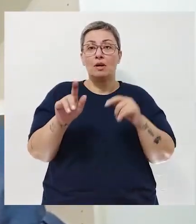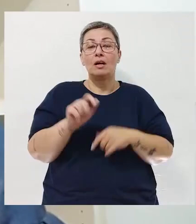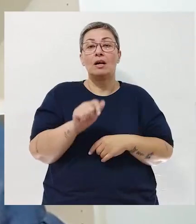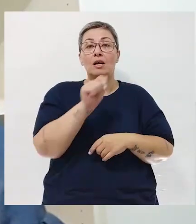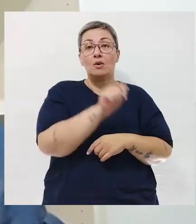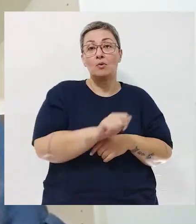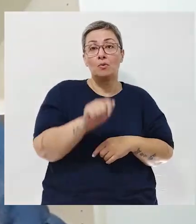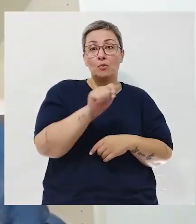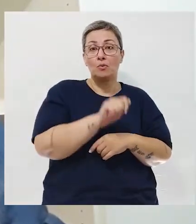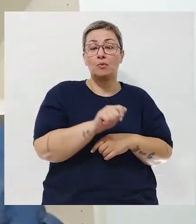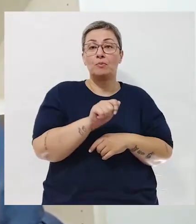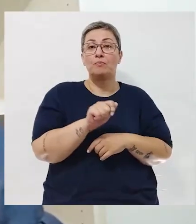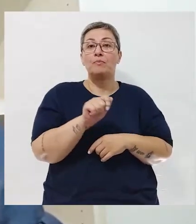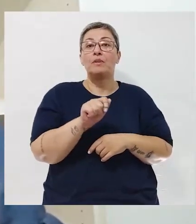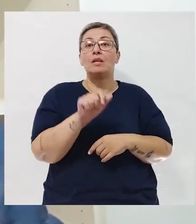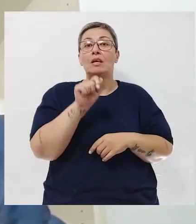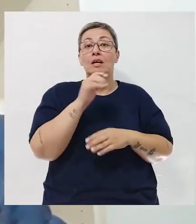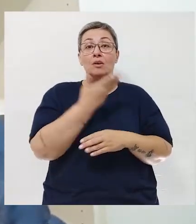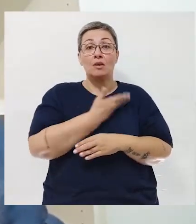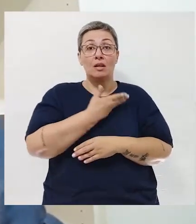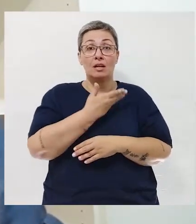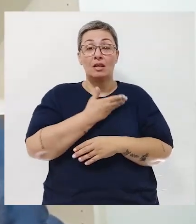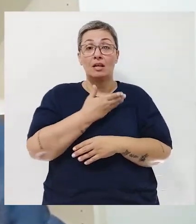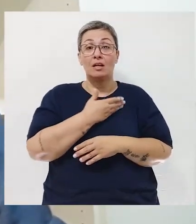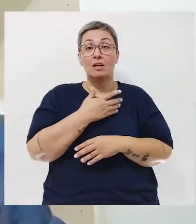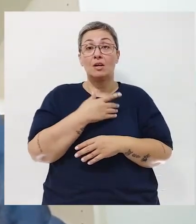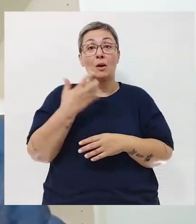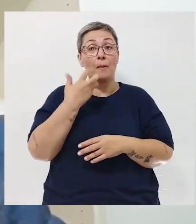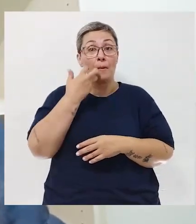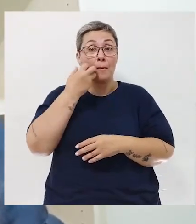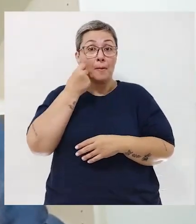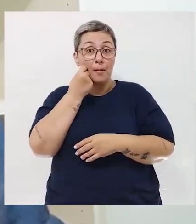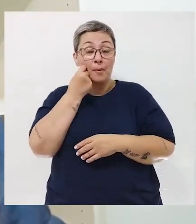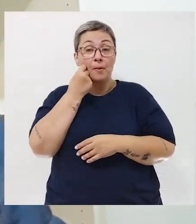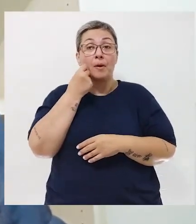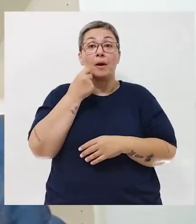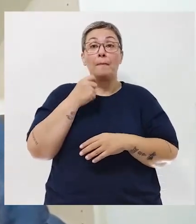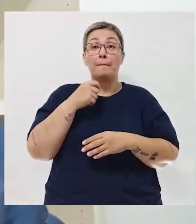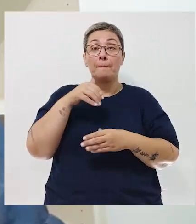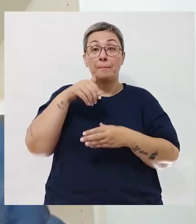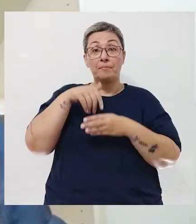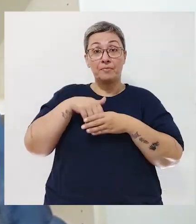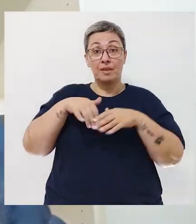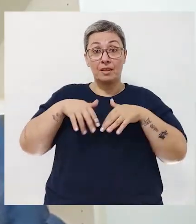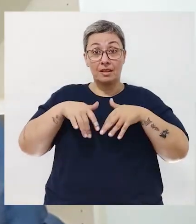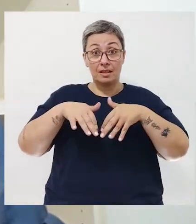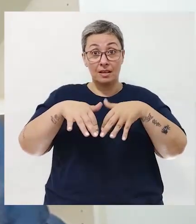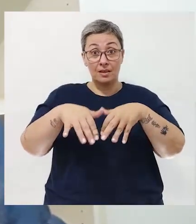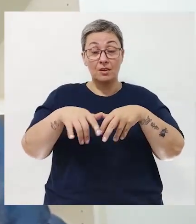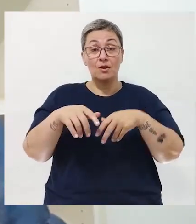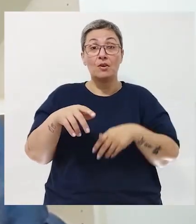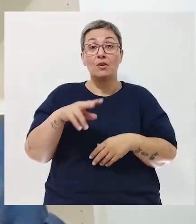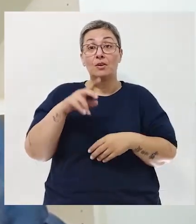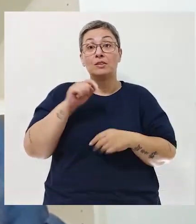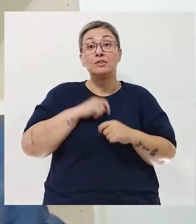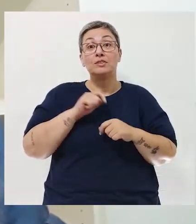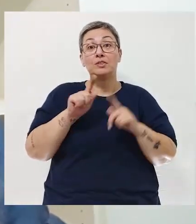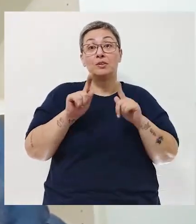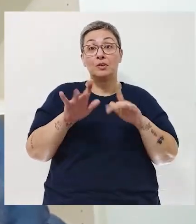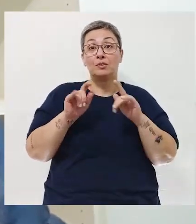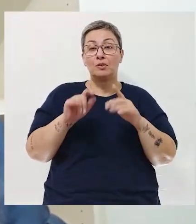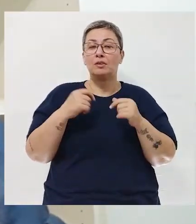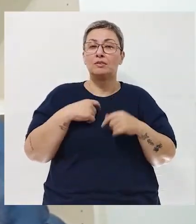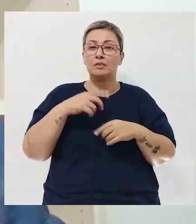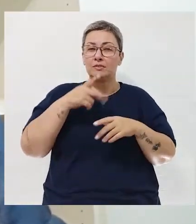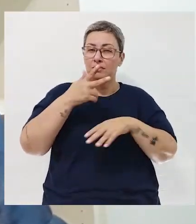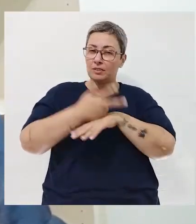é a Associação dos Amigos do Patrimônio e Arquivo Histórico de Guarulhos. Esse vídeo